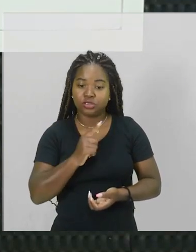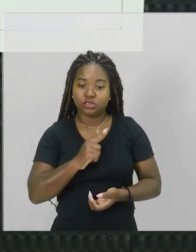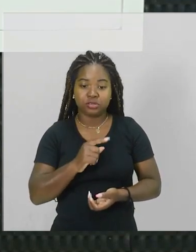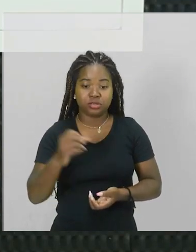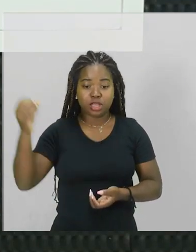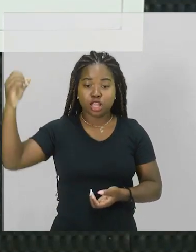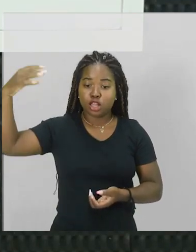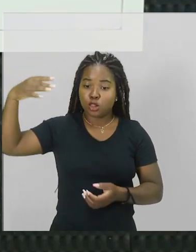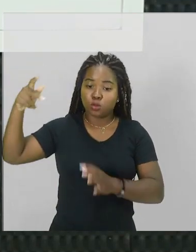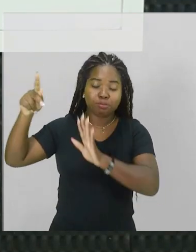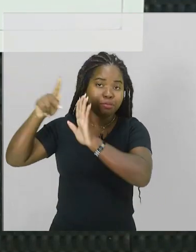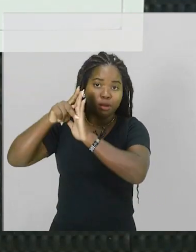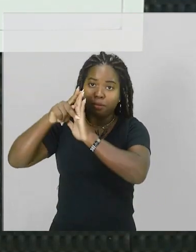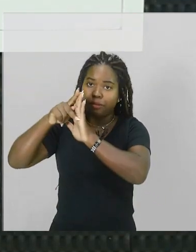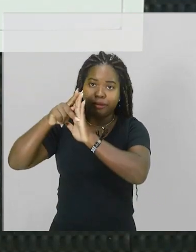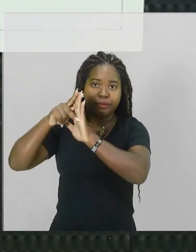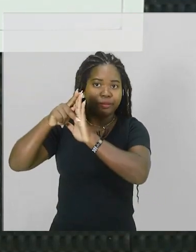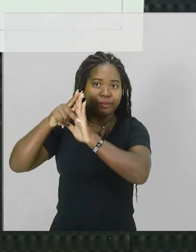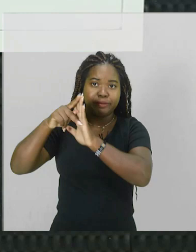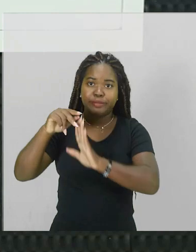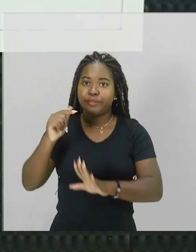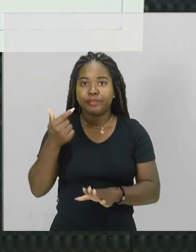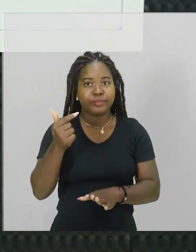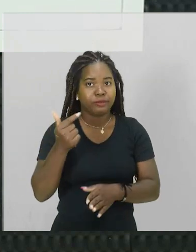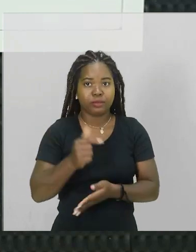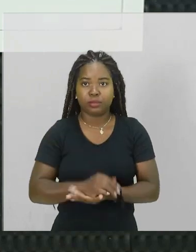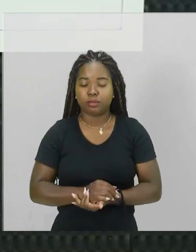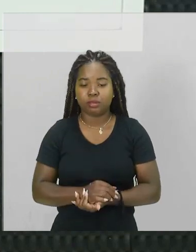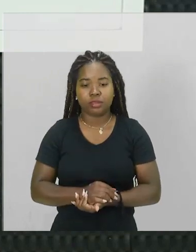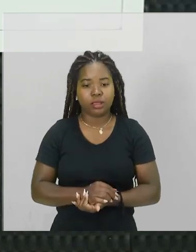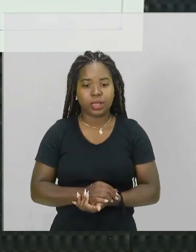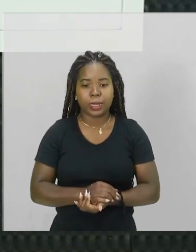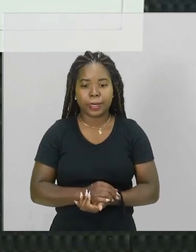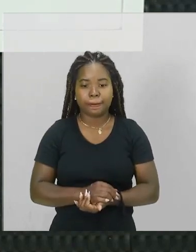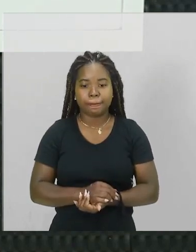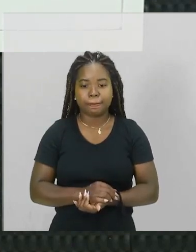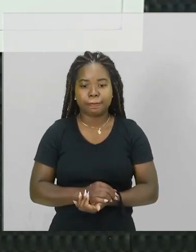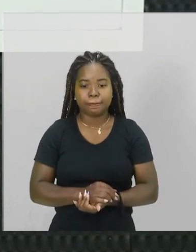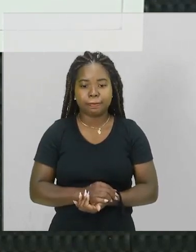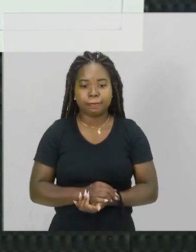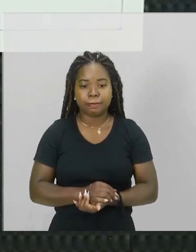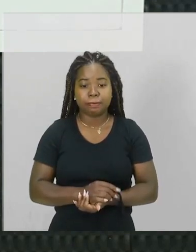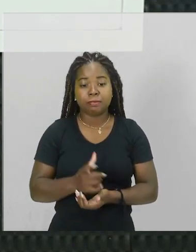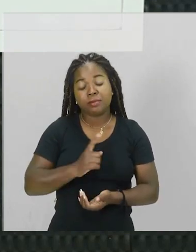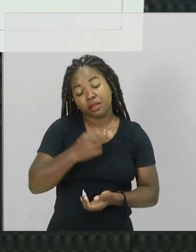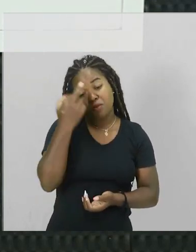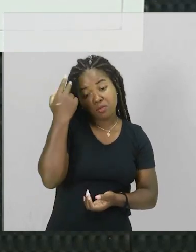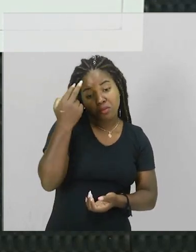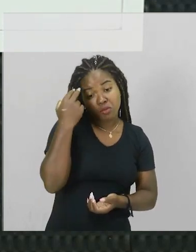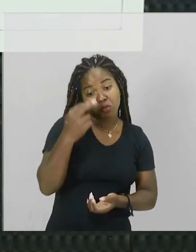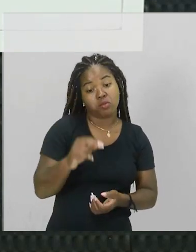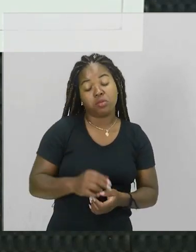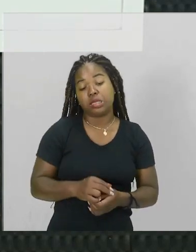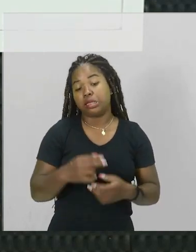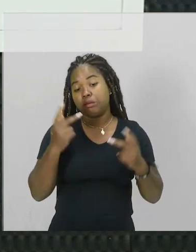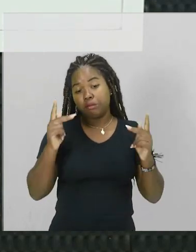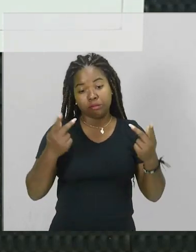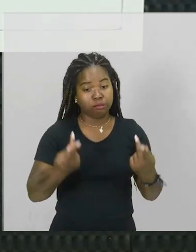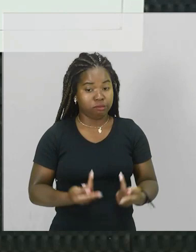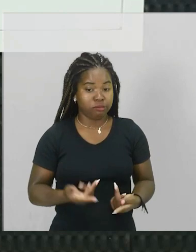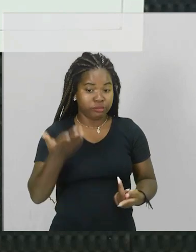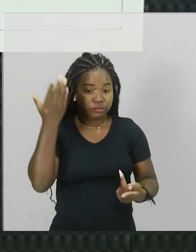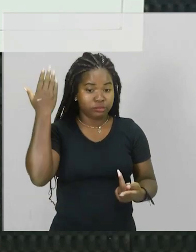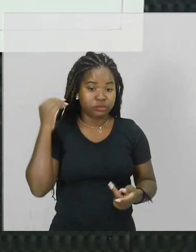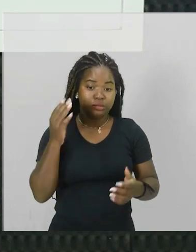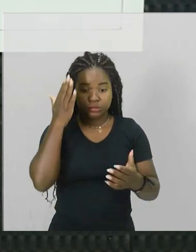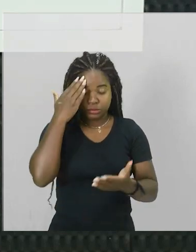luz, entendeu? Isso não acontece. Apesar de que, em algum momento da história humana, acreditava-se que a gente só